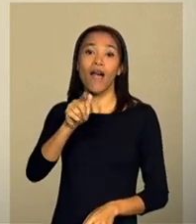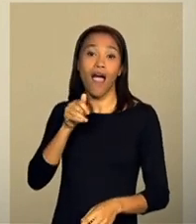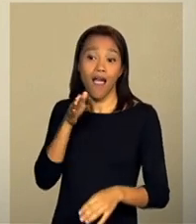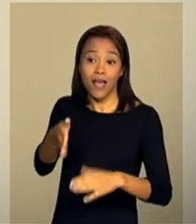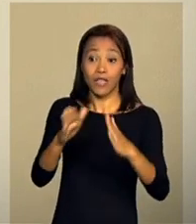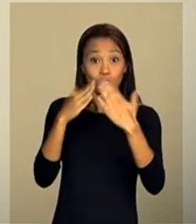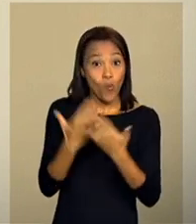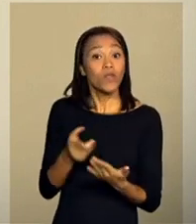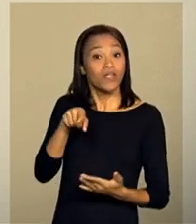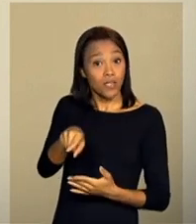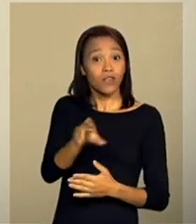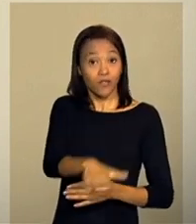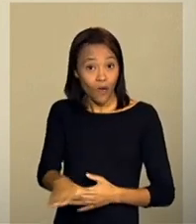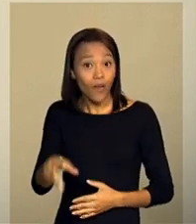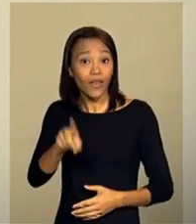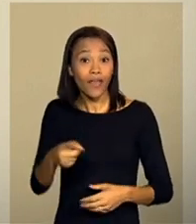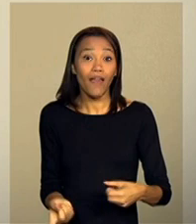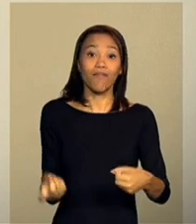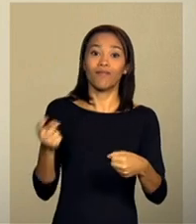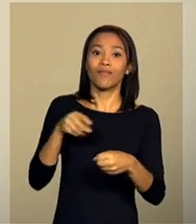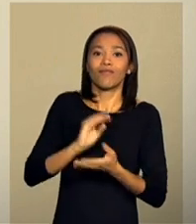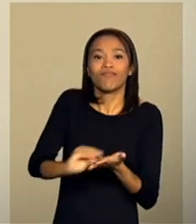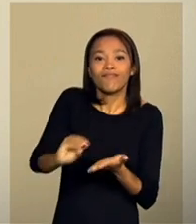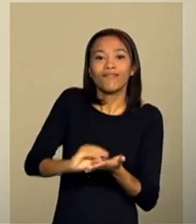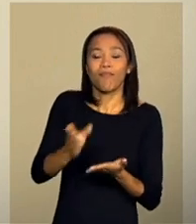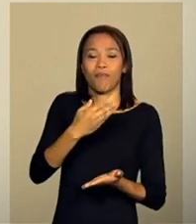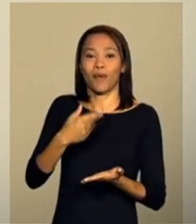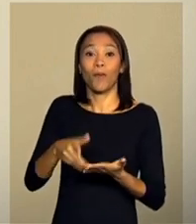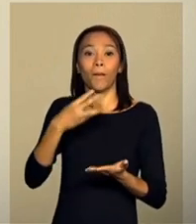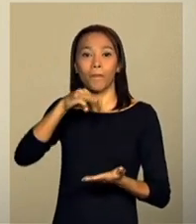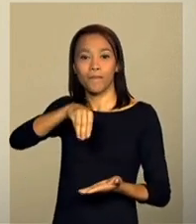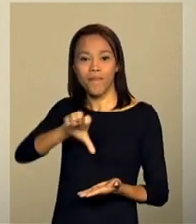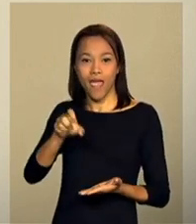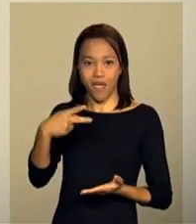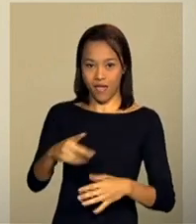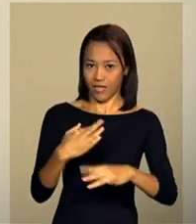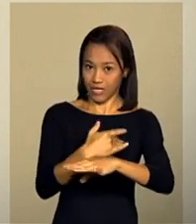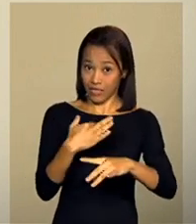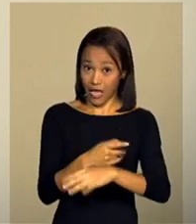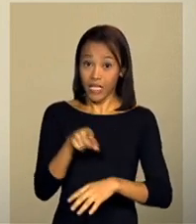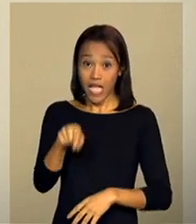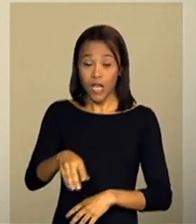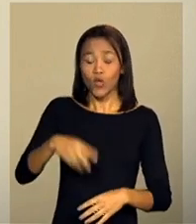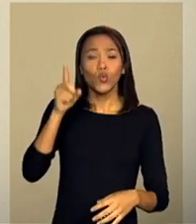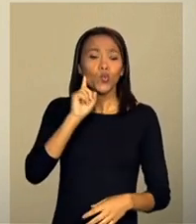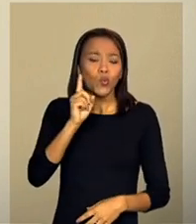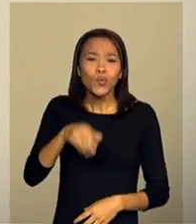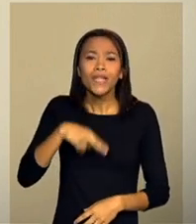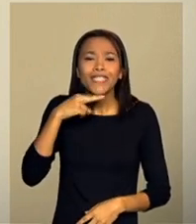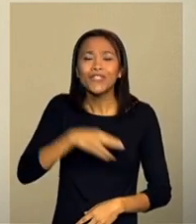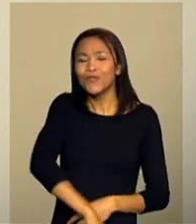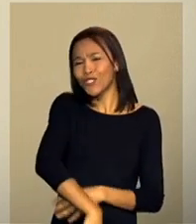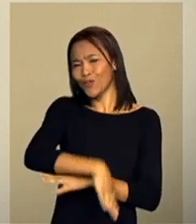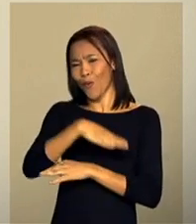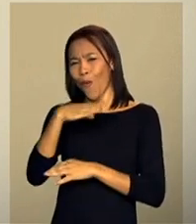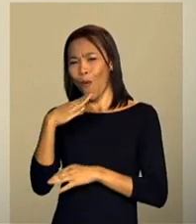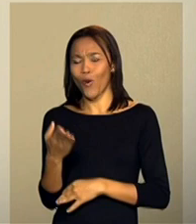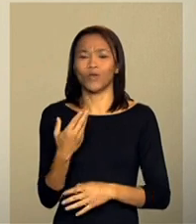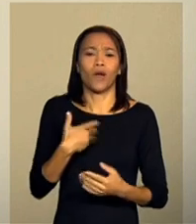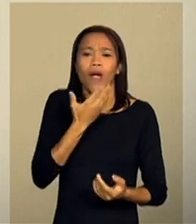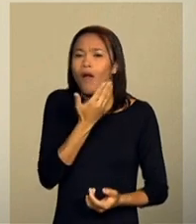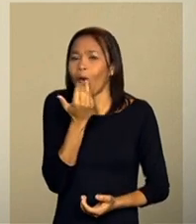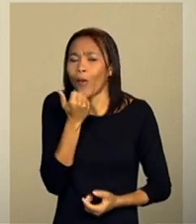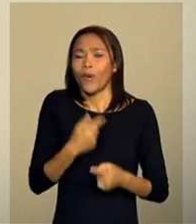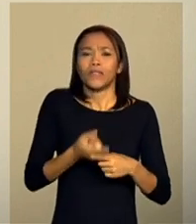numa dessas creches financiadas pelo MEC aí na cidade o Yuri passa o dia todo lá na creche almoça